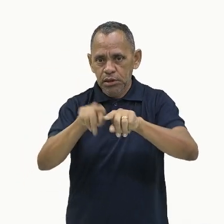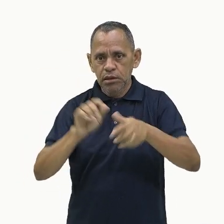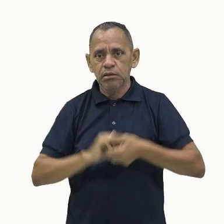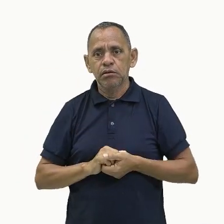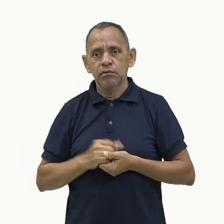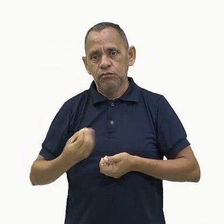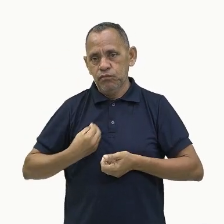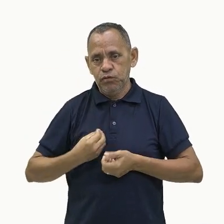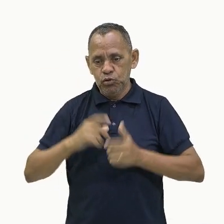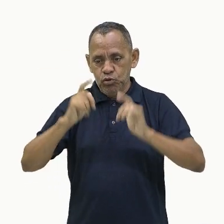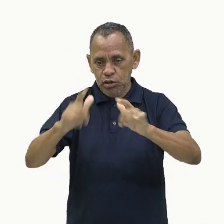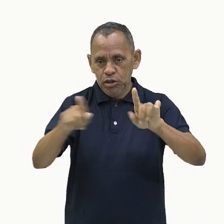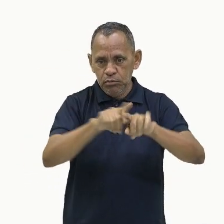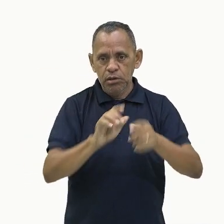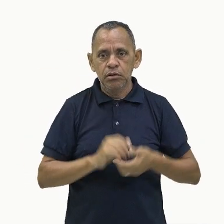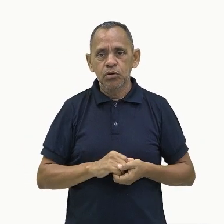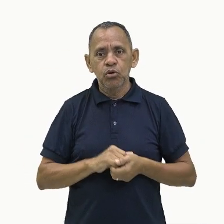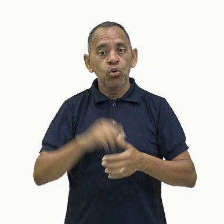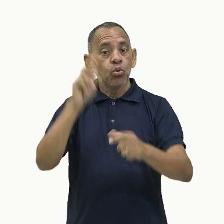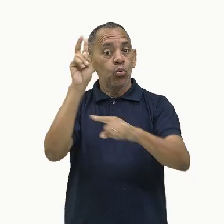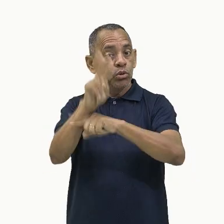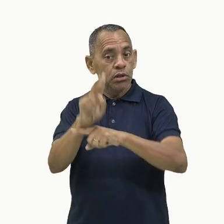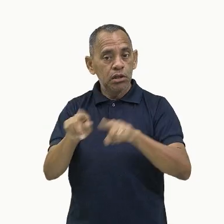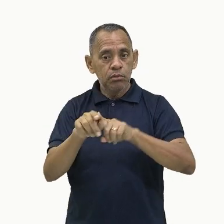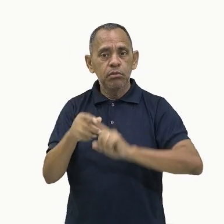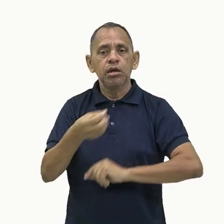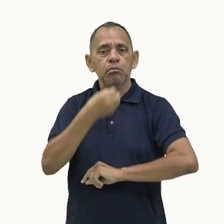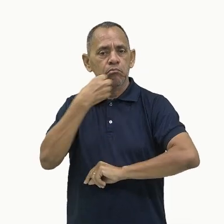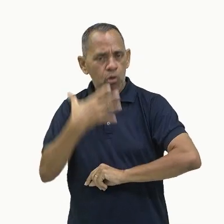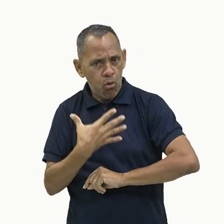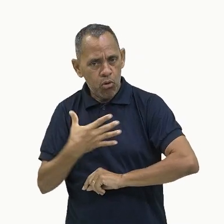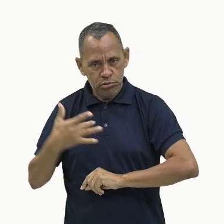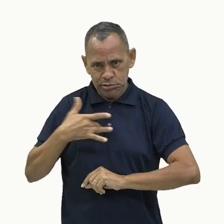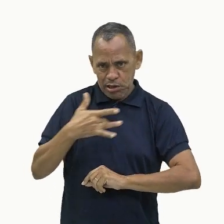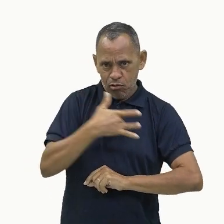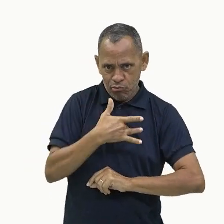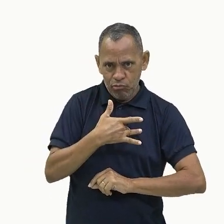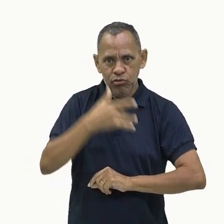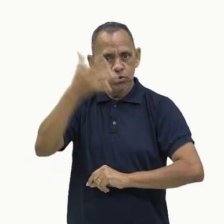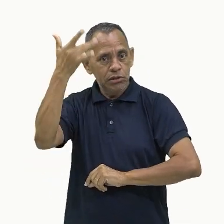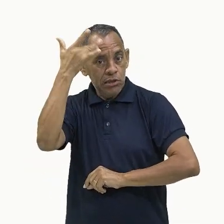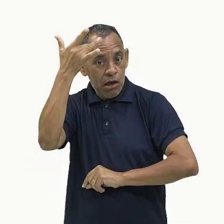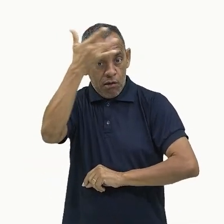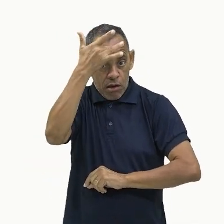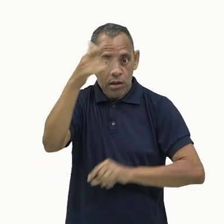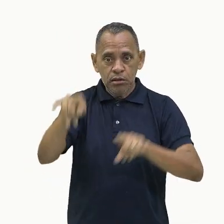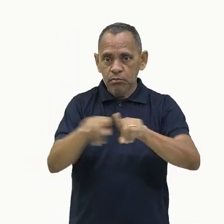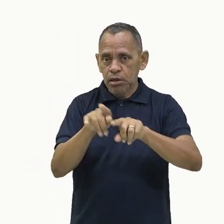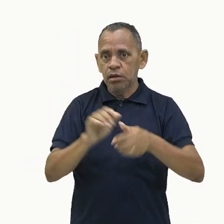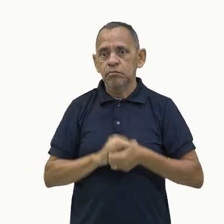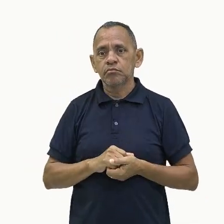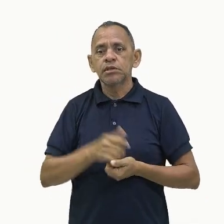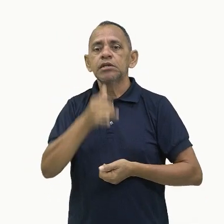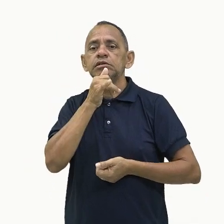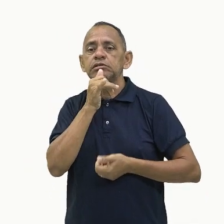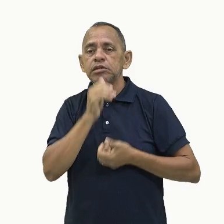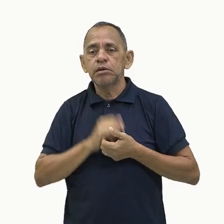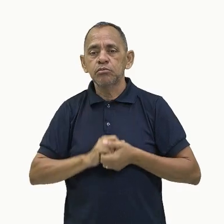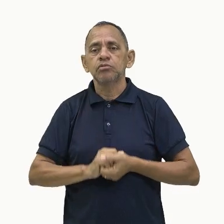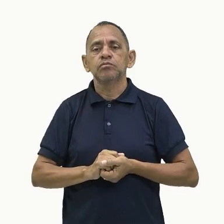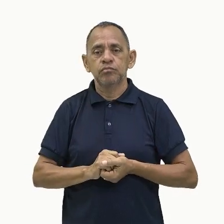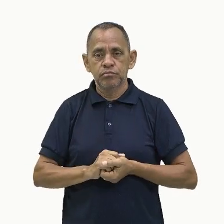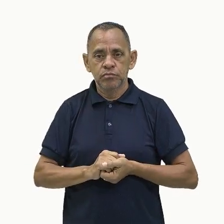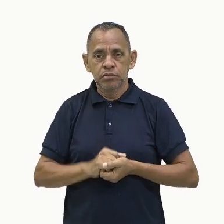E assim, zelar pelo bem-estar físico, mental e coletivo. Um exemplo dessa prática é manter o